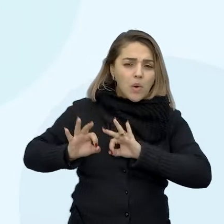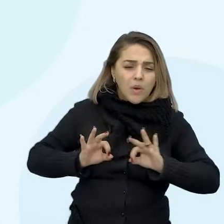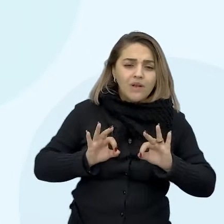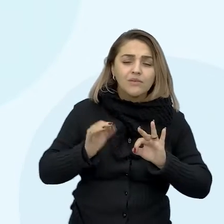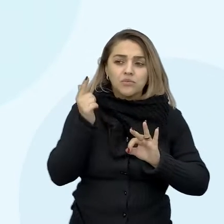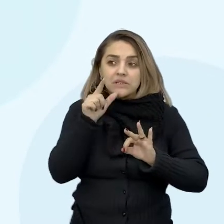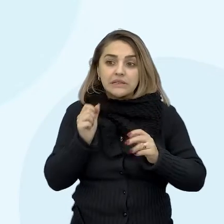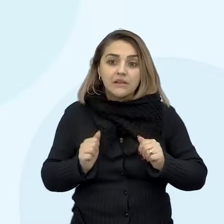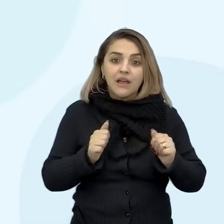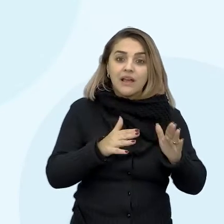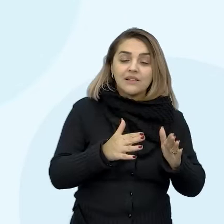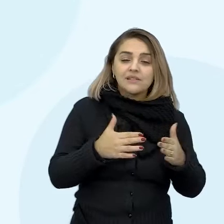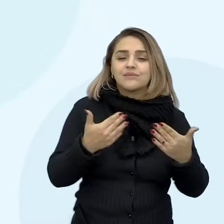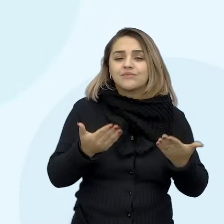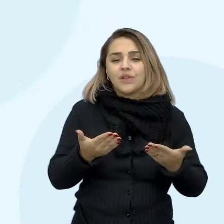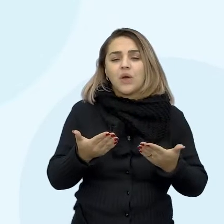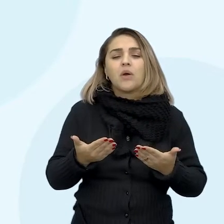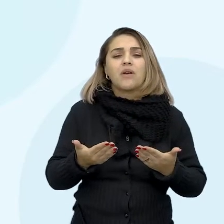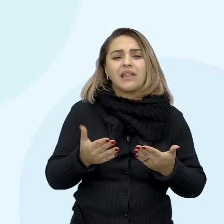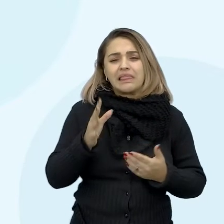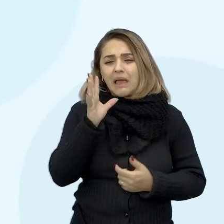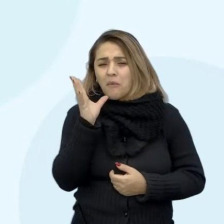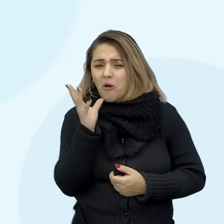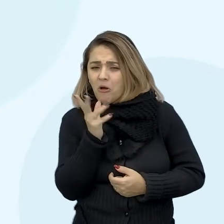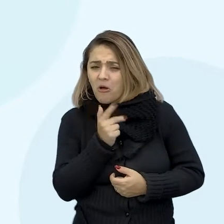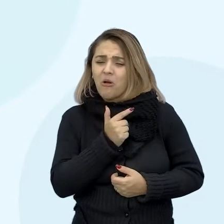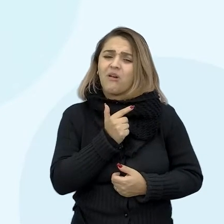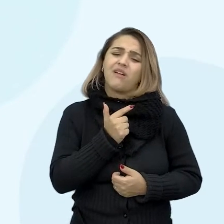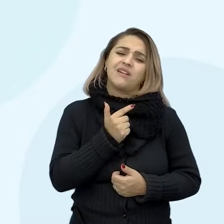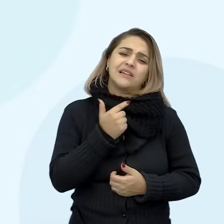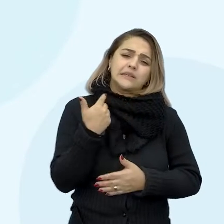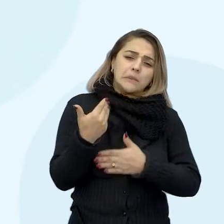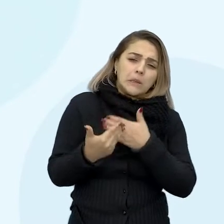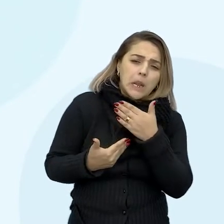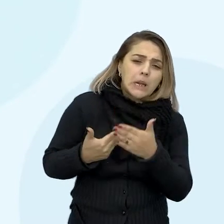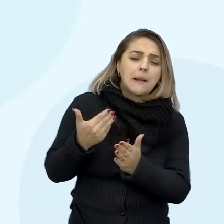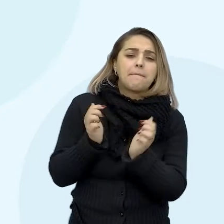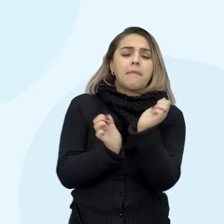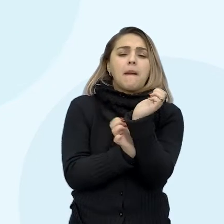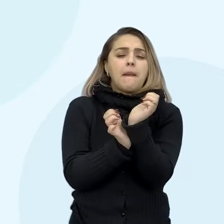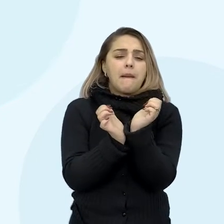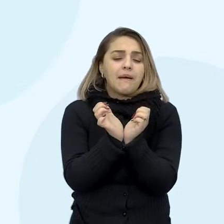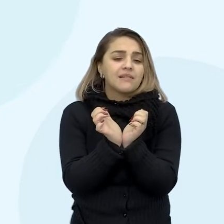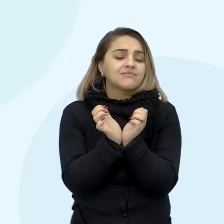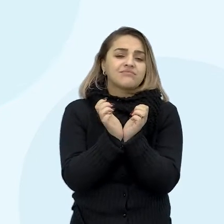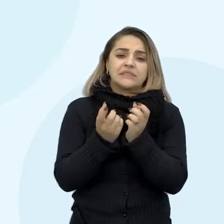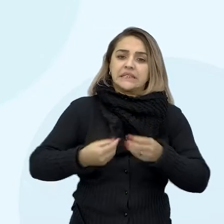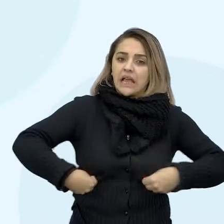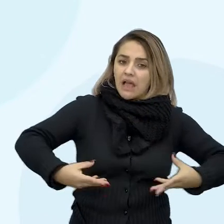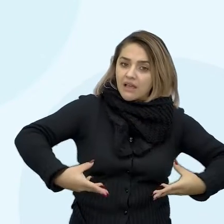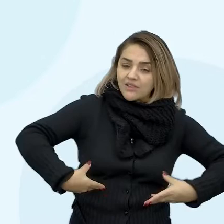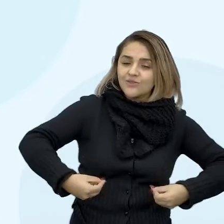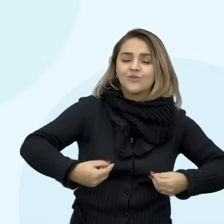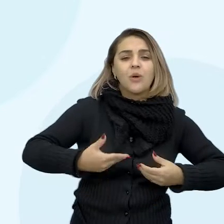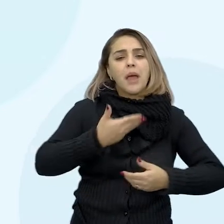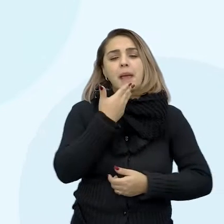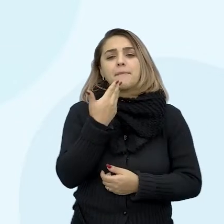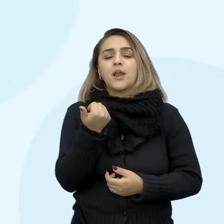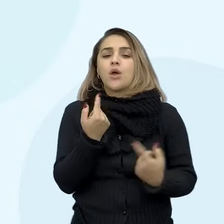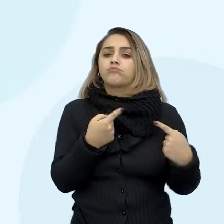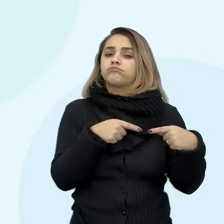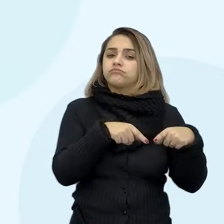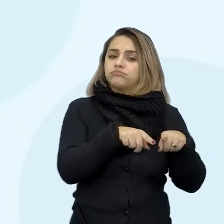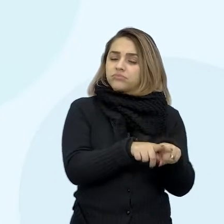uma ação, o que demanda muito tempo, muita burocracia e muito custo, se